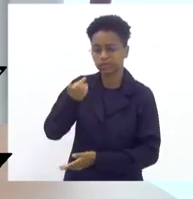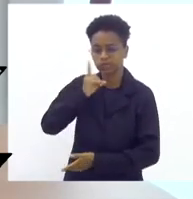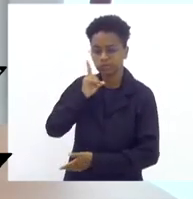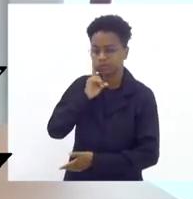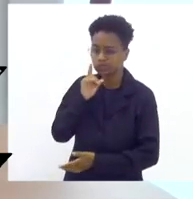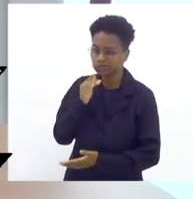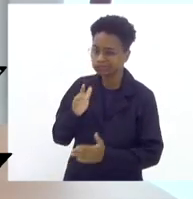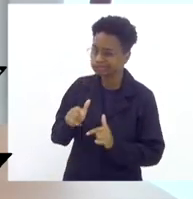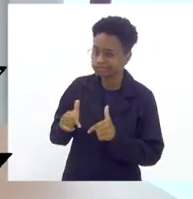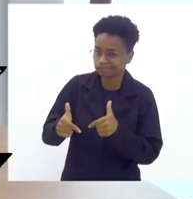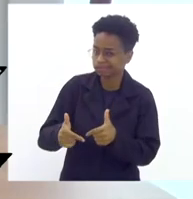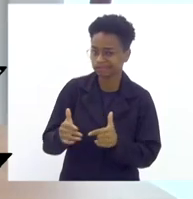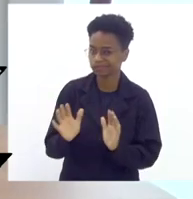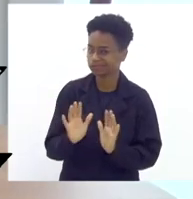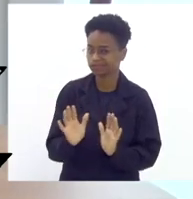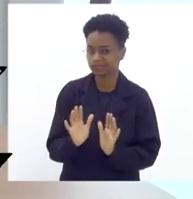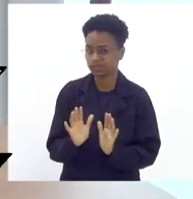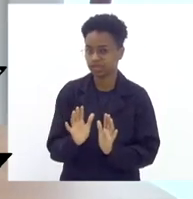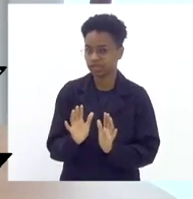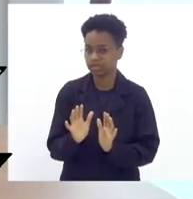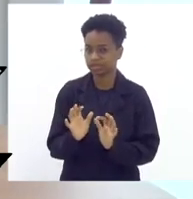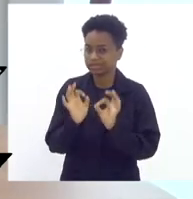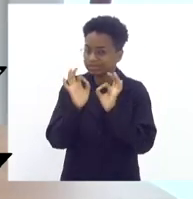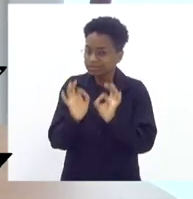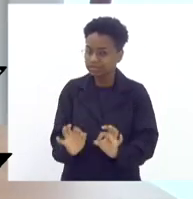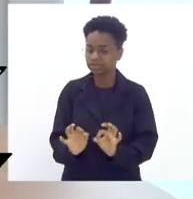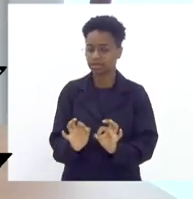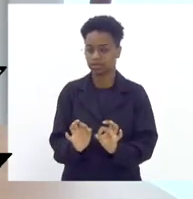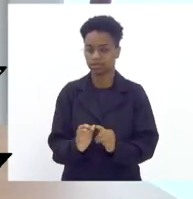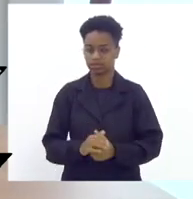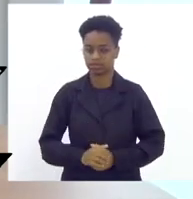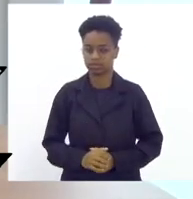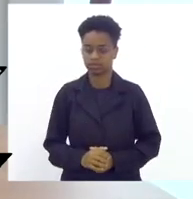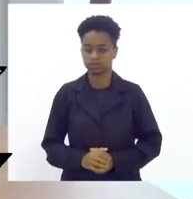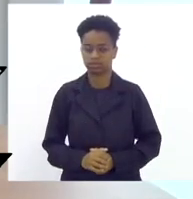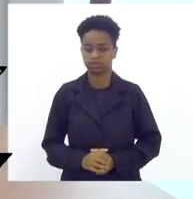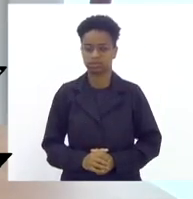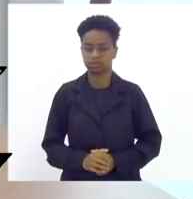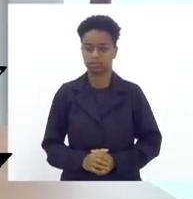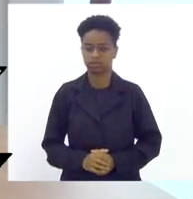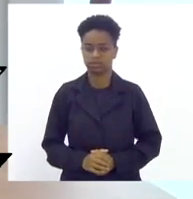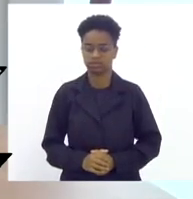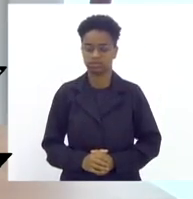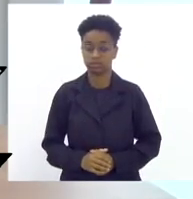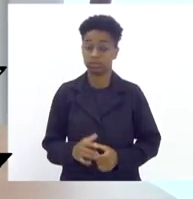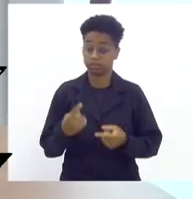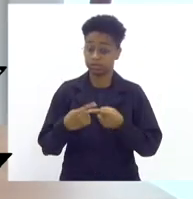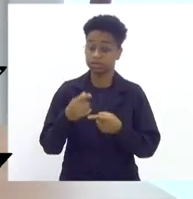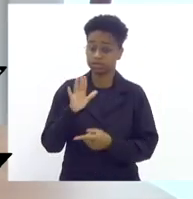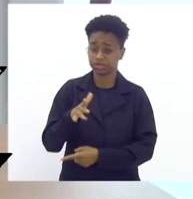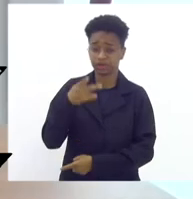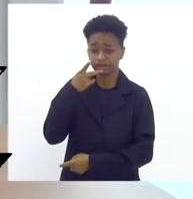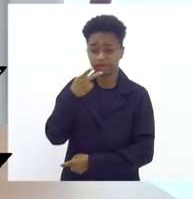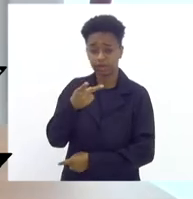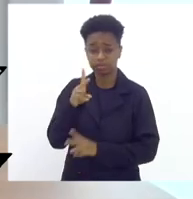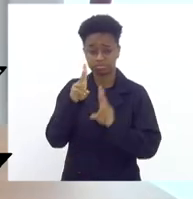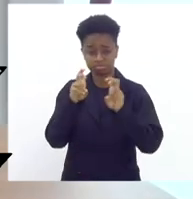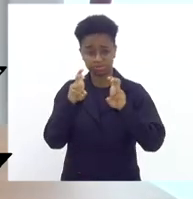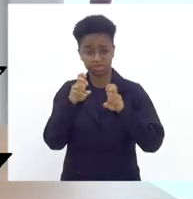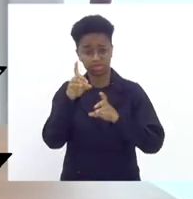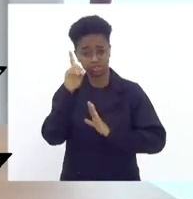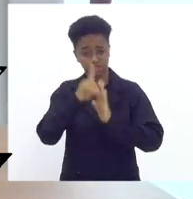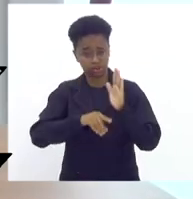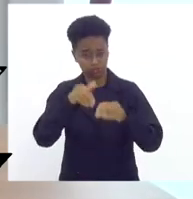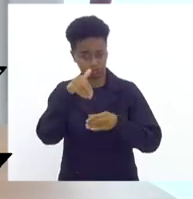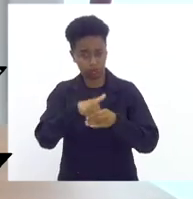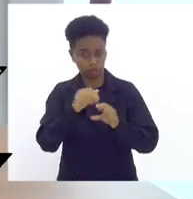exercendo isso de forma tão efetiva assim foi falado aqui muito do direito voto né